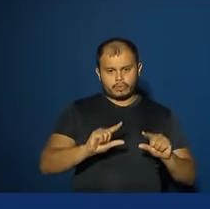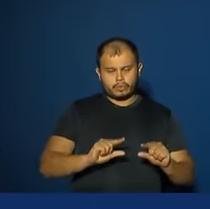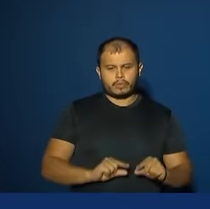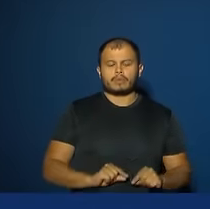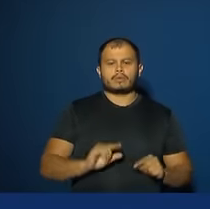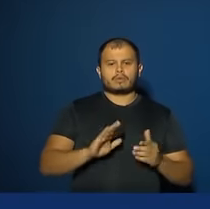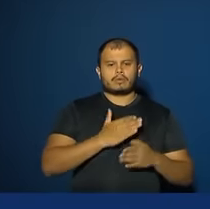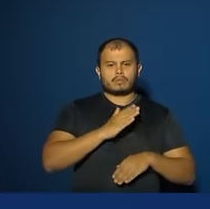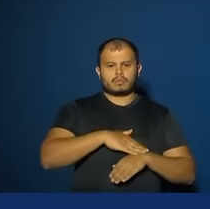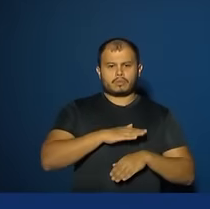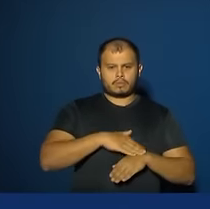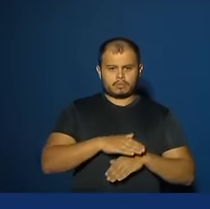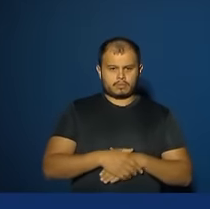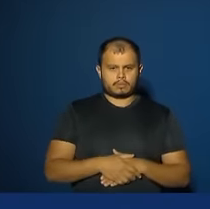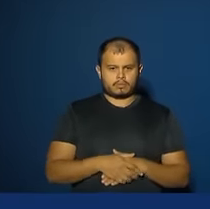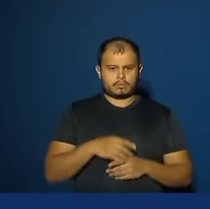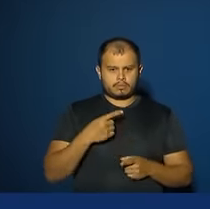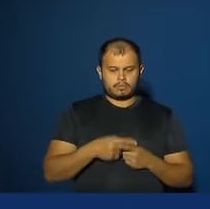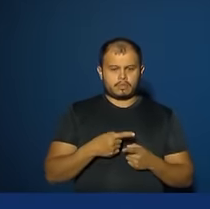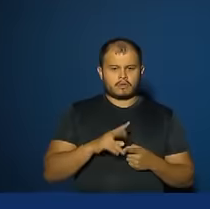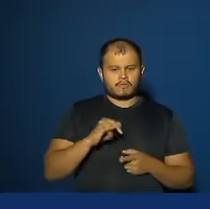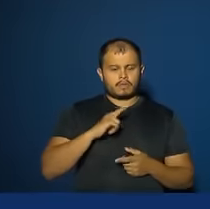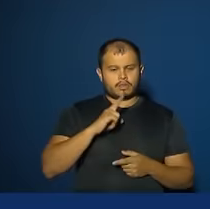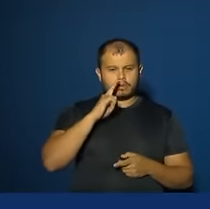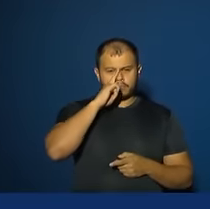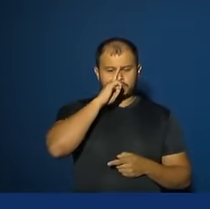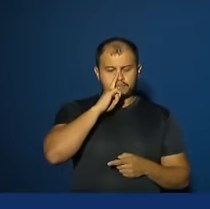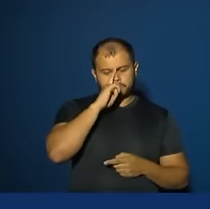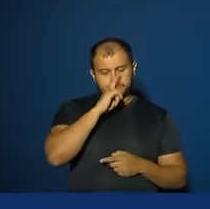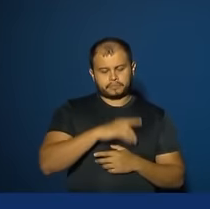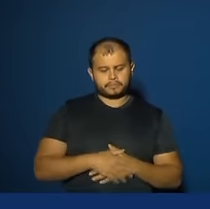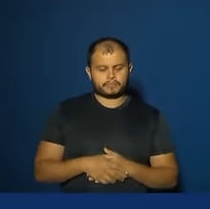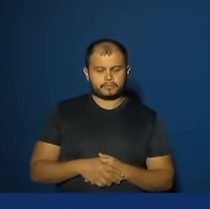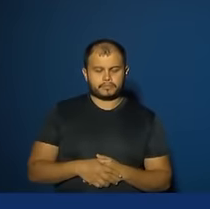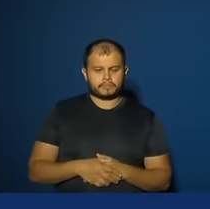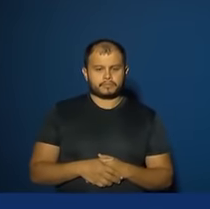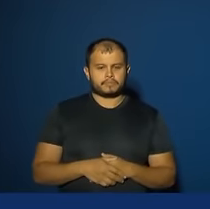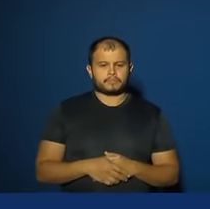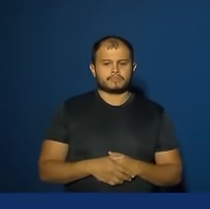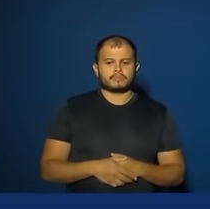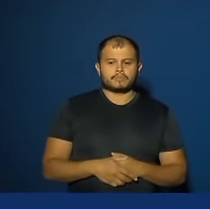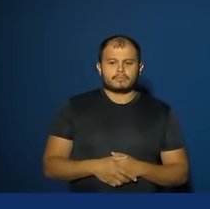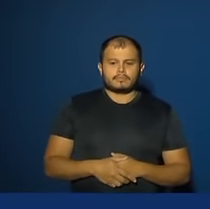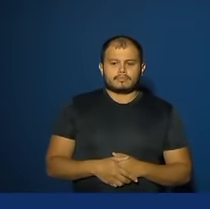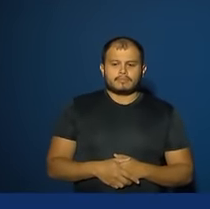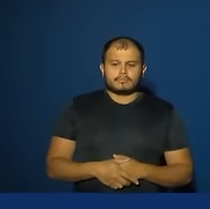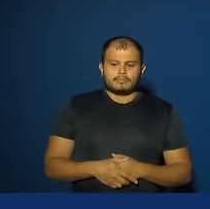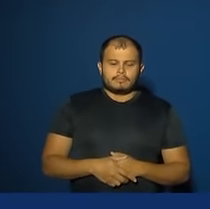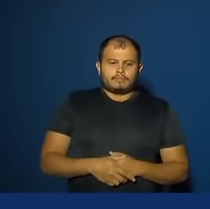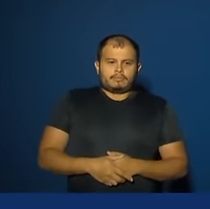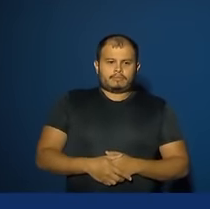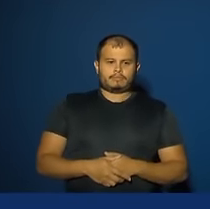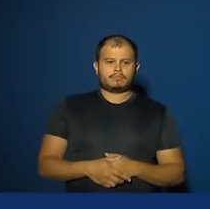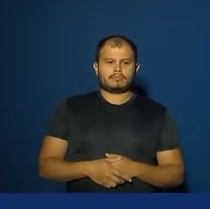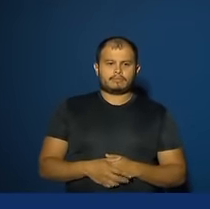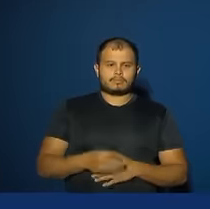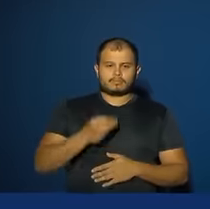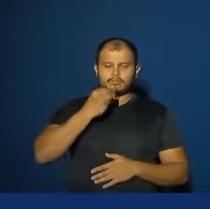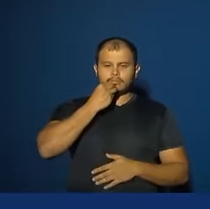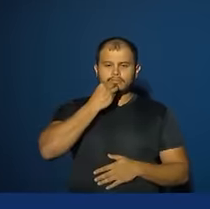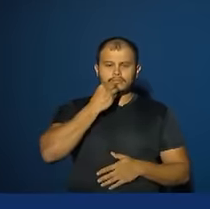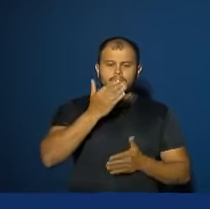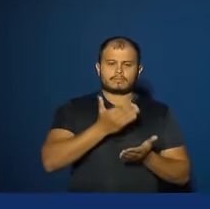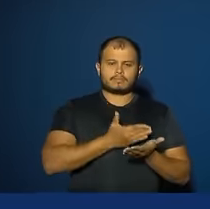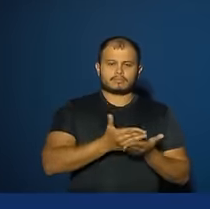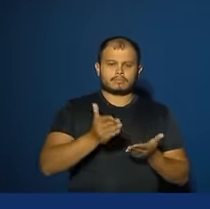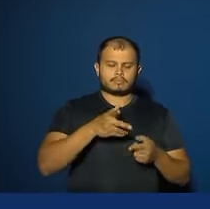intensa em algum momento, né? Porque há esse risco. E aí, por que não começar esse ciclo